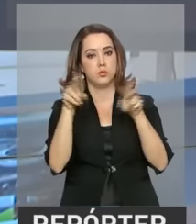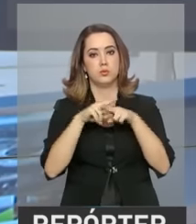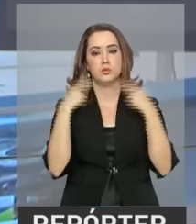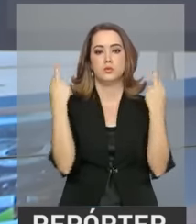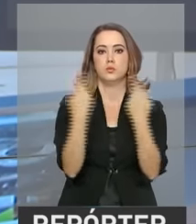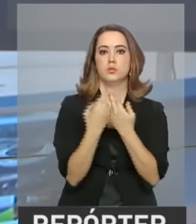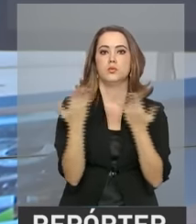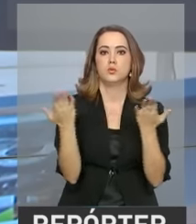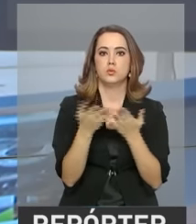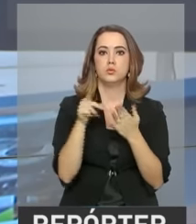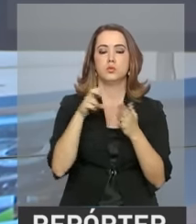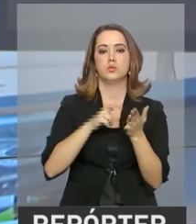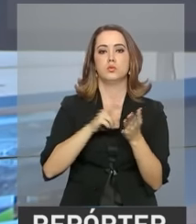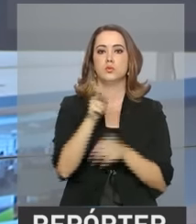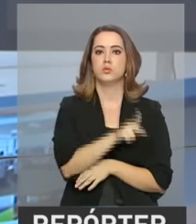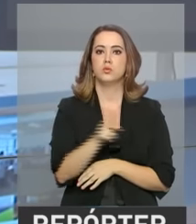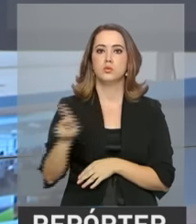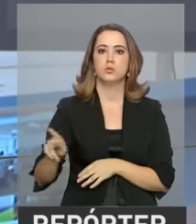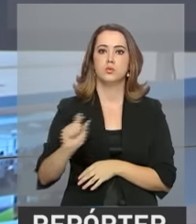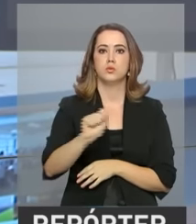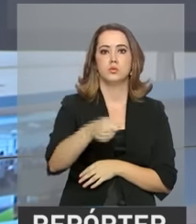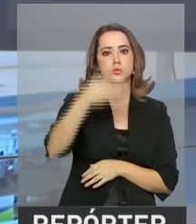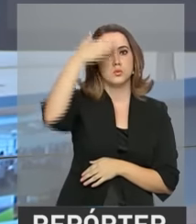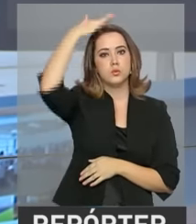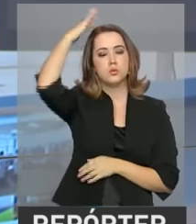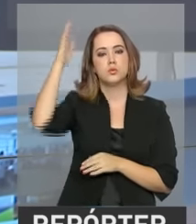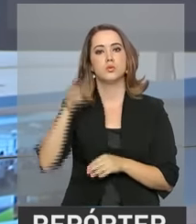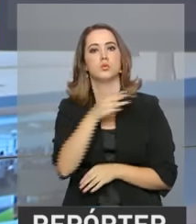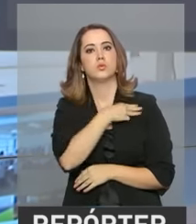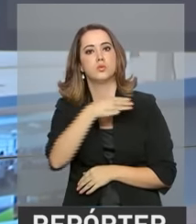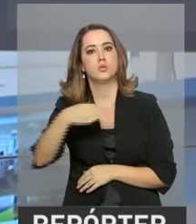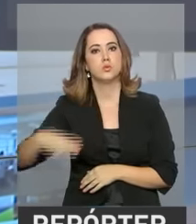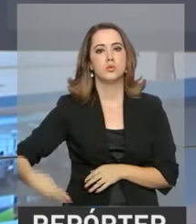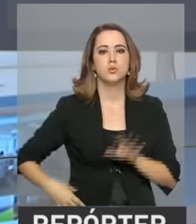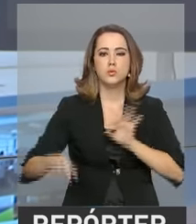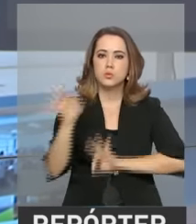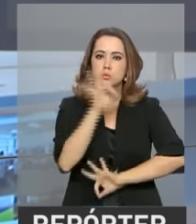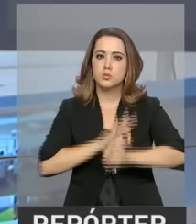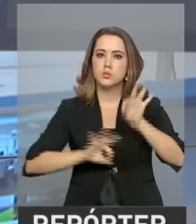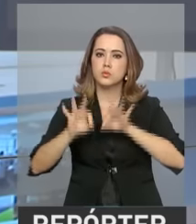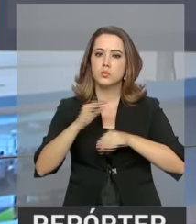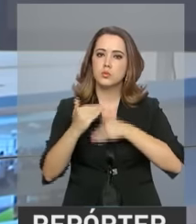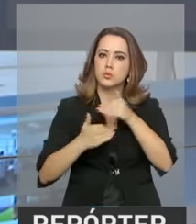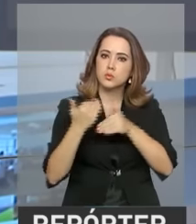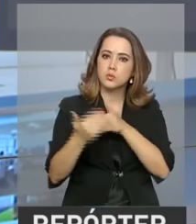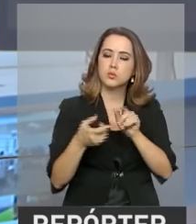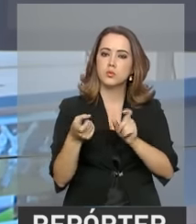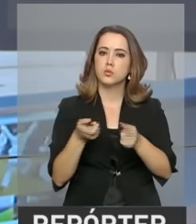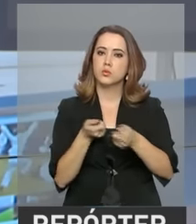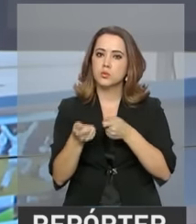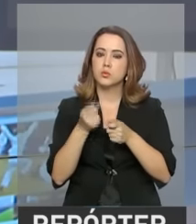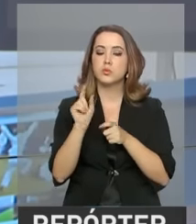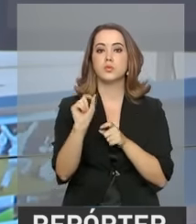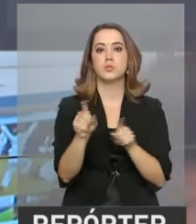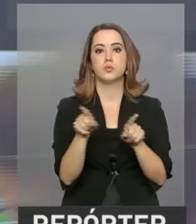exercício, Michel Temer, o ministro interino do Planejamento, Desenvolvimento e Gestão, Diogo Oliveira, e senadores dessas